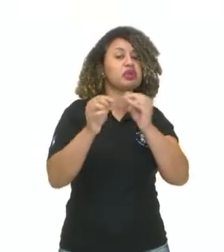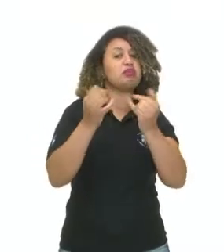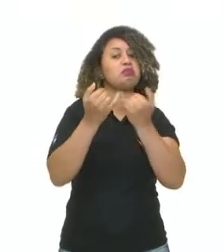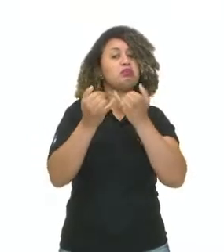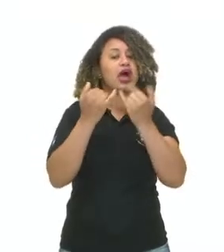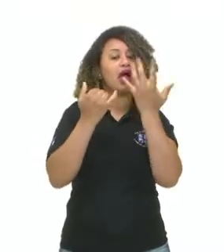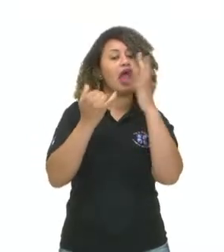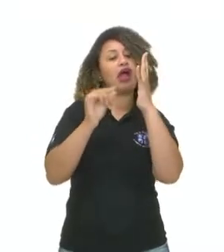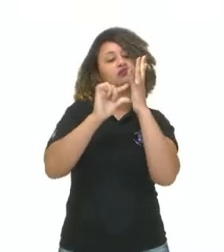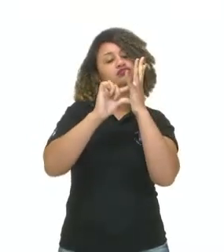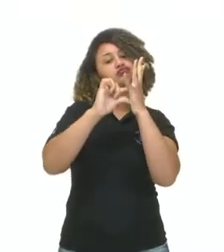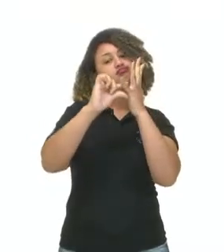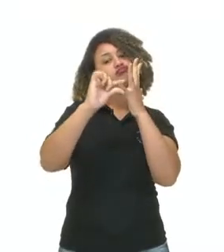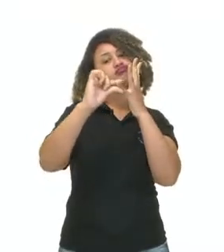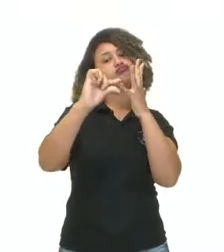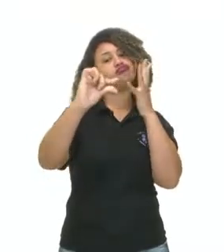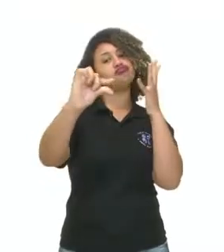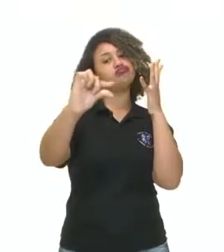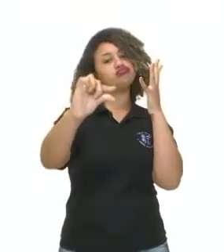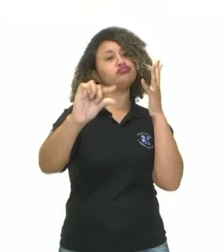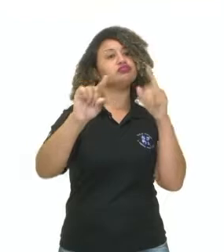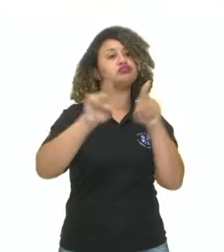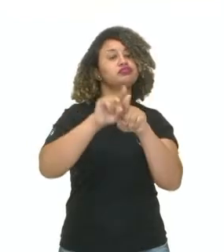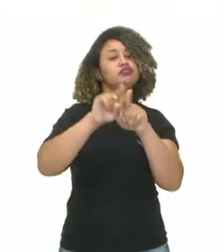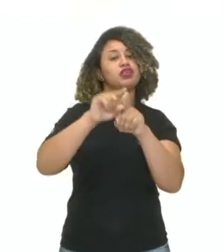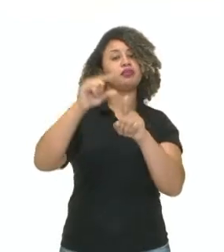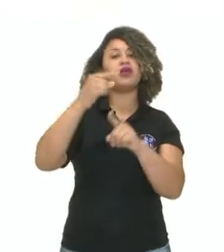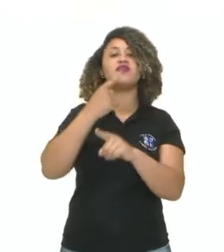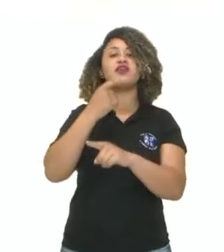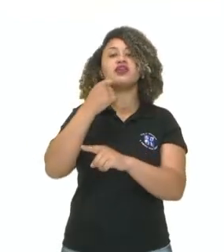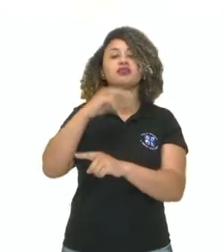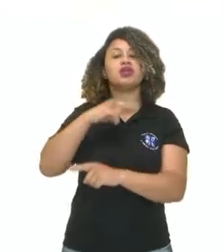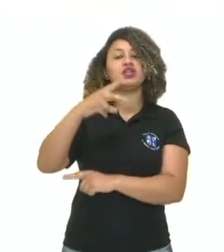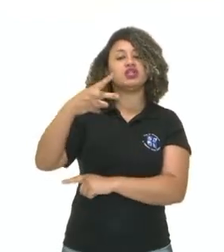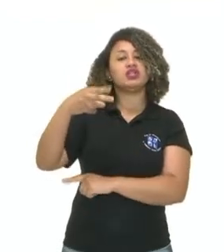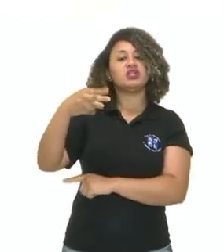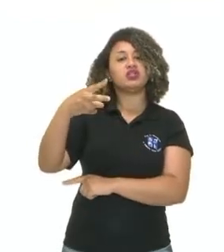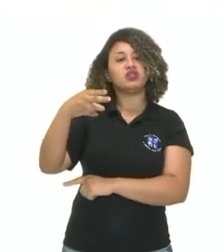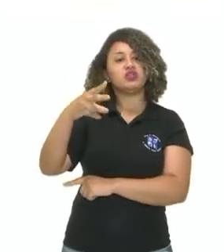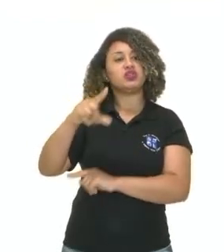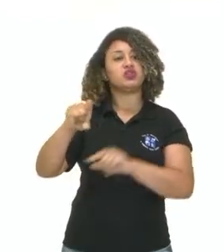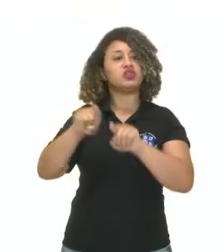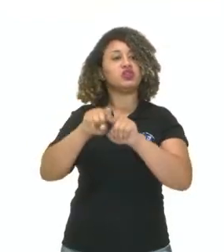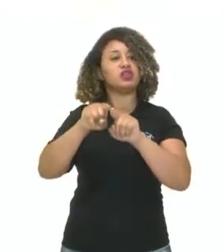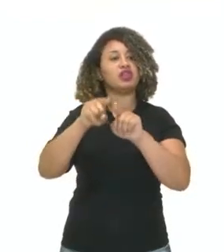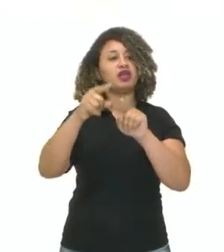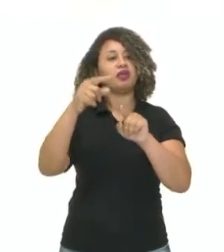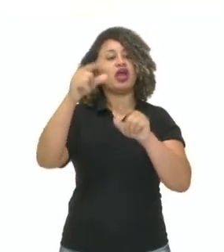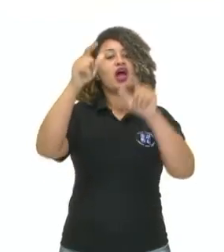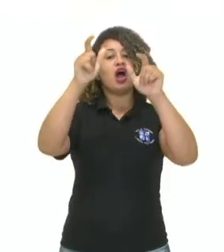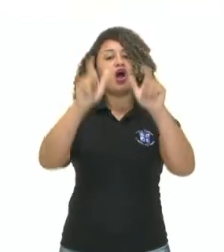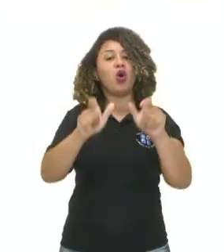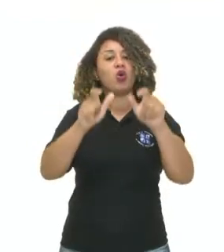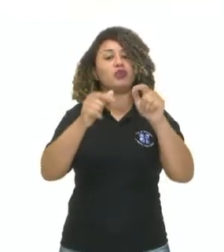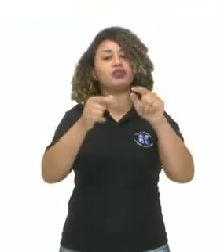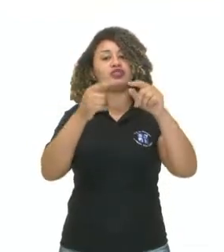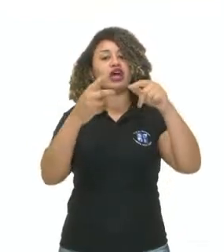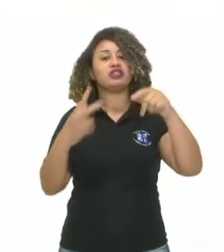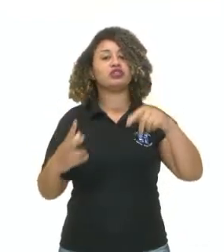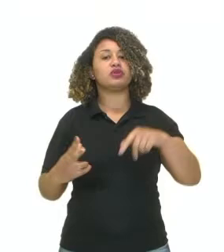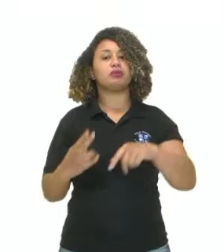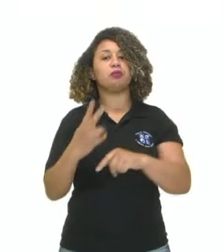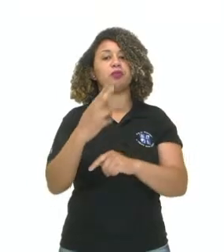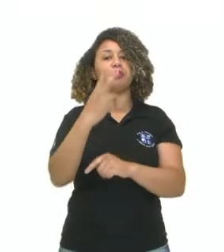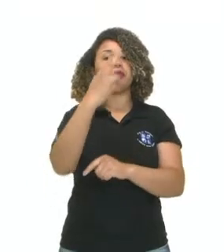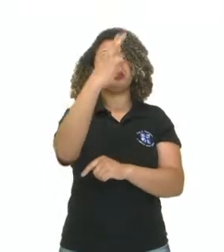galho. Temos a tesoura em vermelho, temos um pontilhado aí da tesoura fazendo o caminho que ela deve